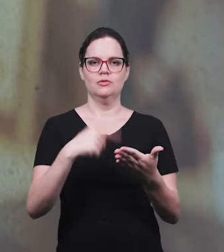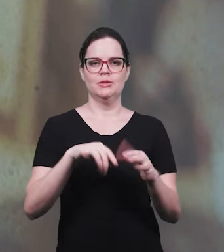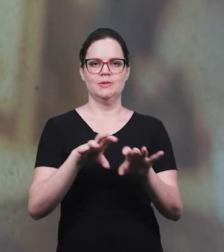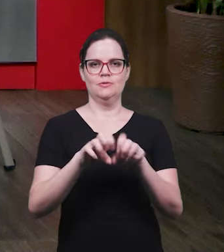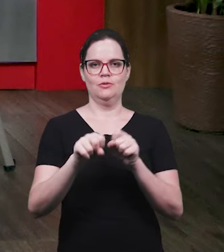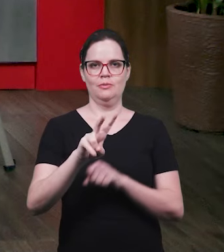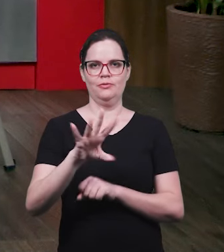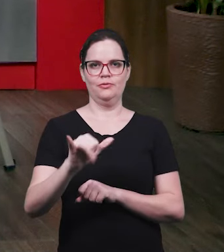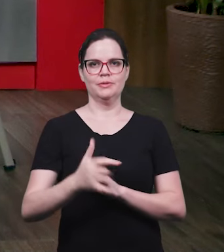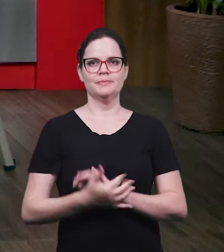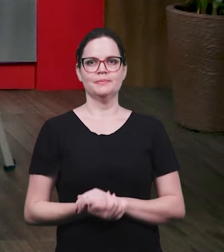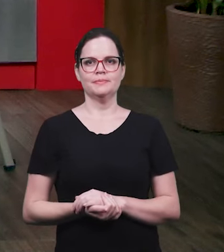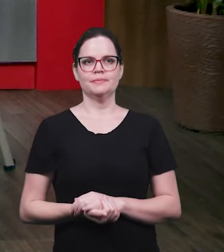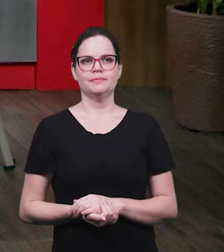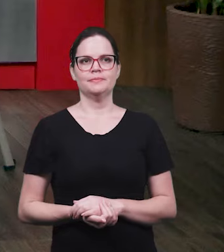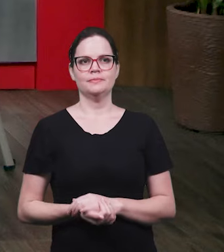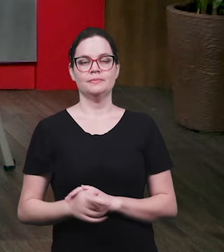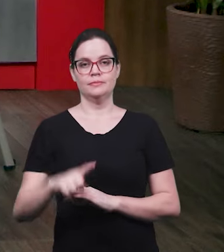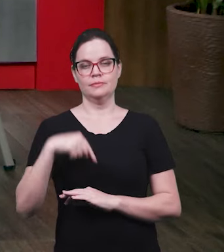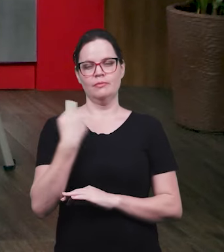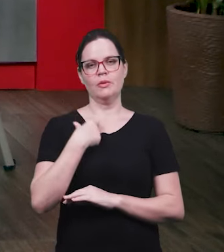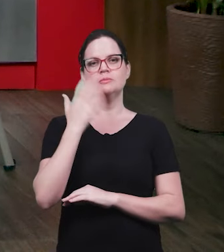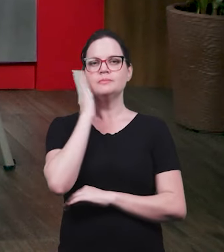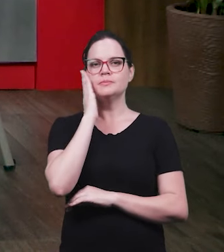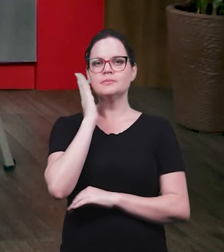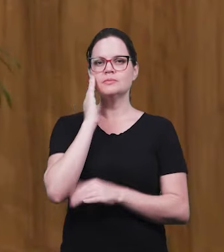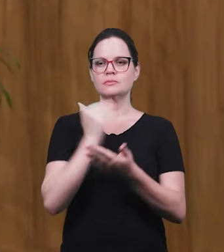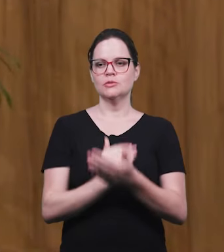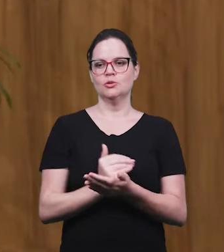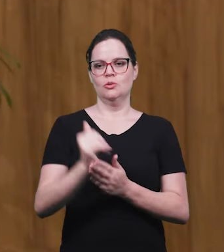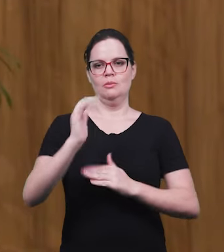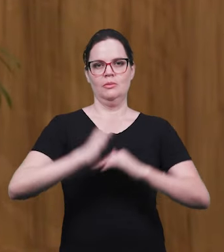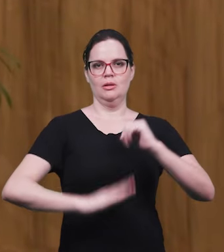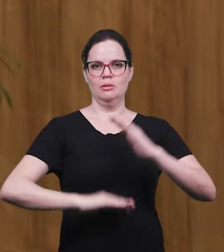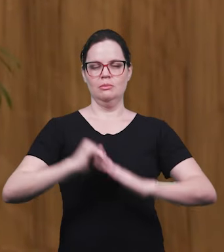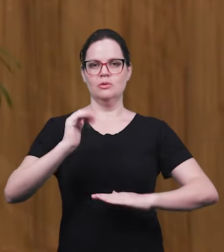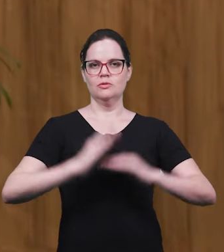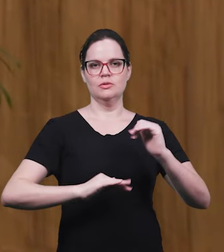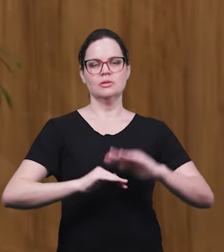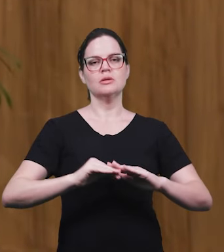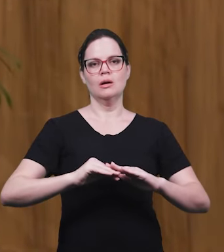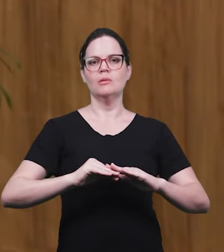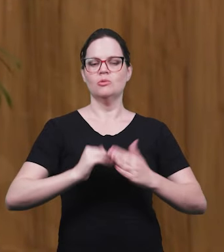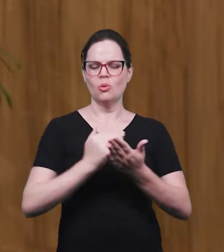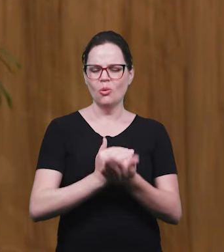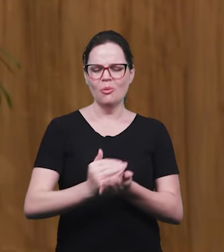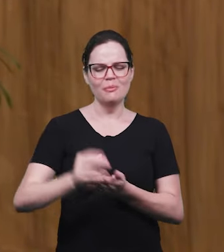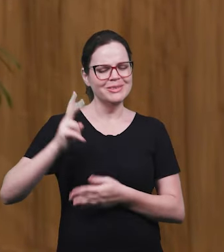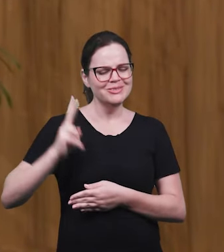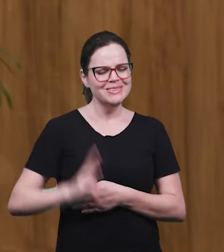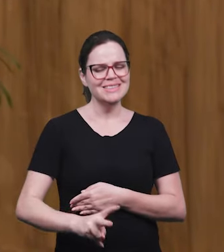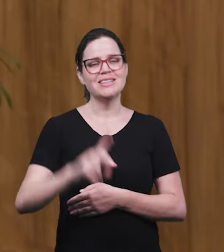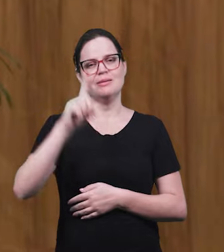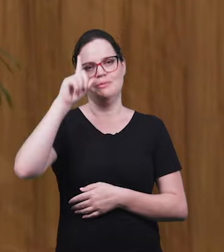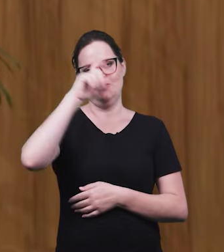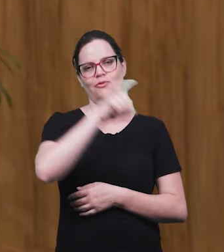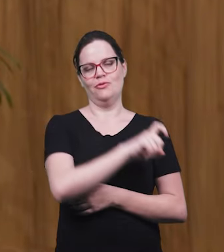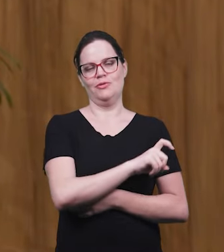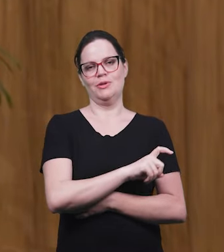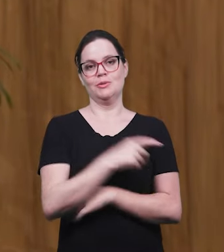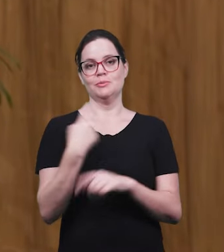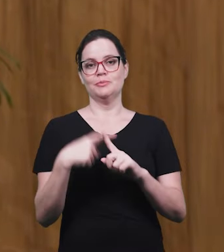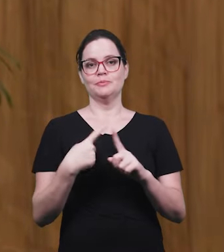agora. A gente sabe que toda profissão, né, no início, seja qual for, ela é bem difícil, né, para a pessoa, né, começar,